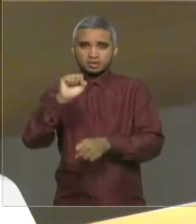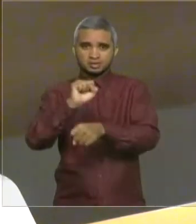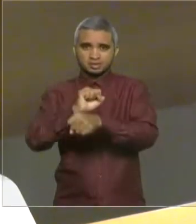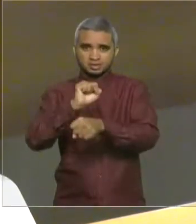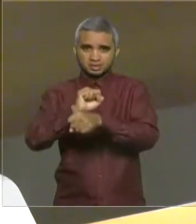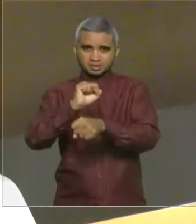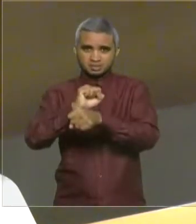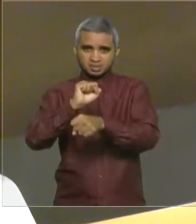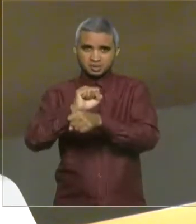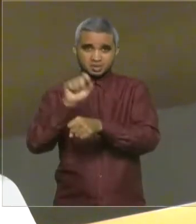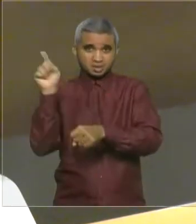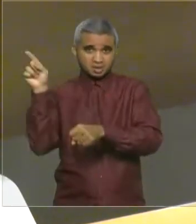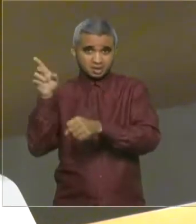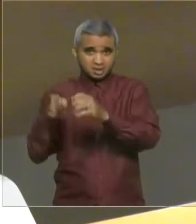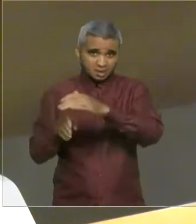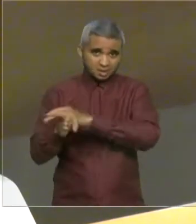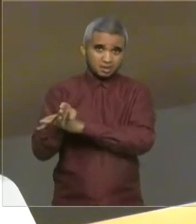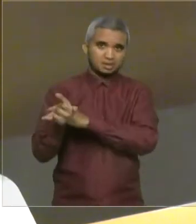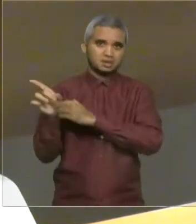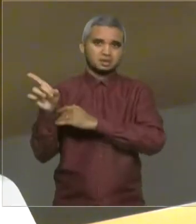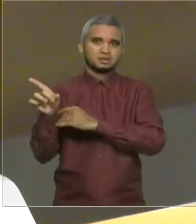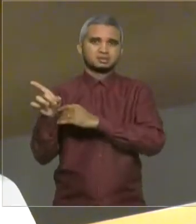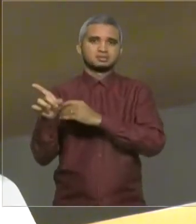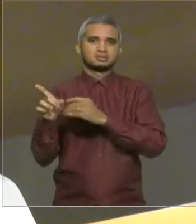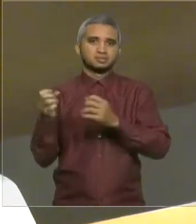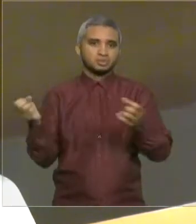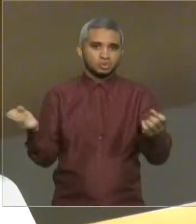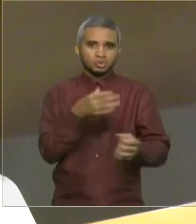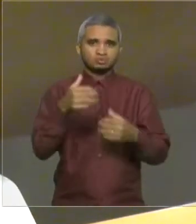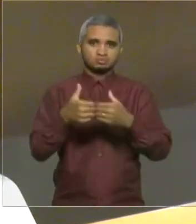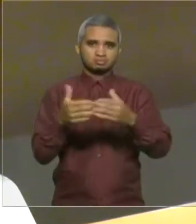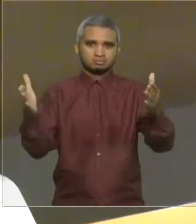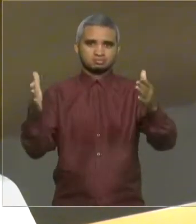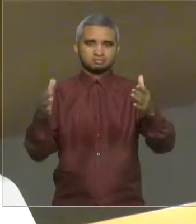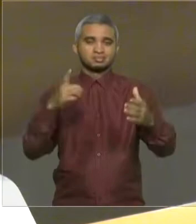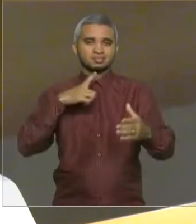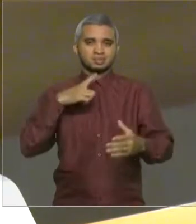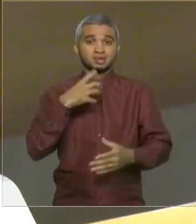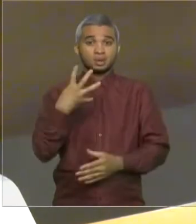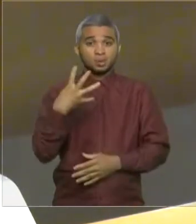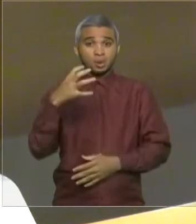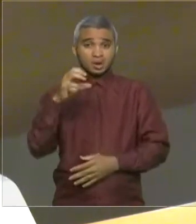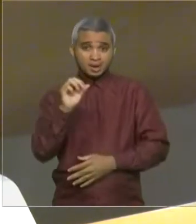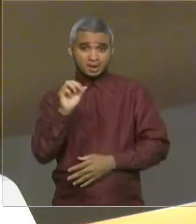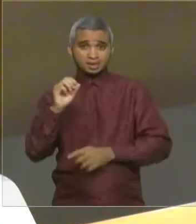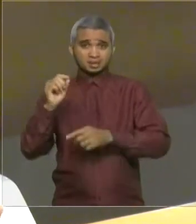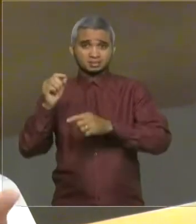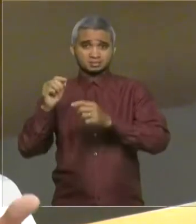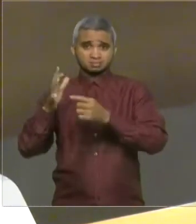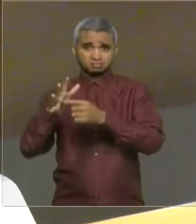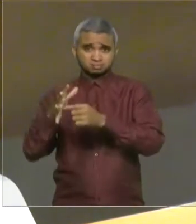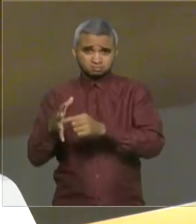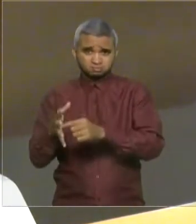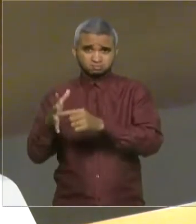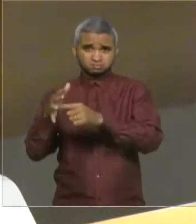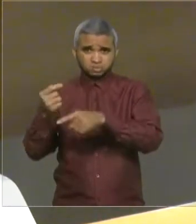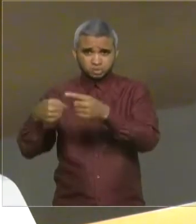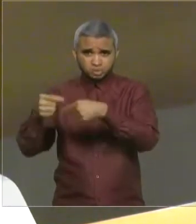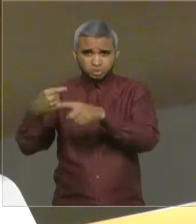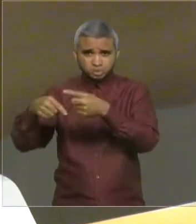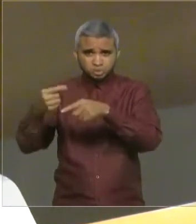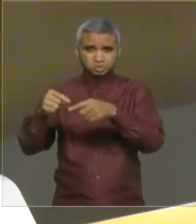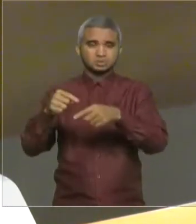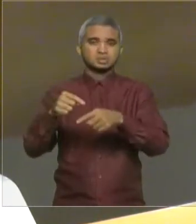esse espaço. E aí, com essa capacidade, com 40 máquinas que vão permitir 240 pacientes serem